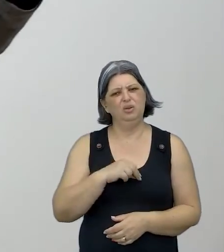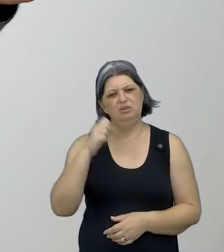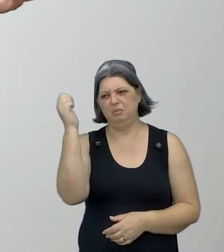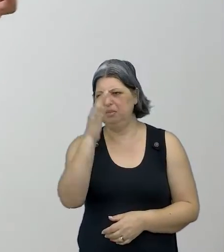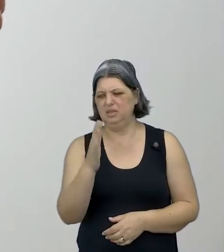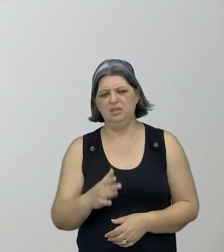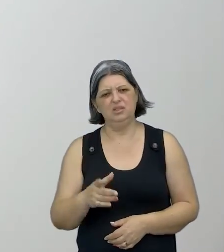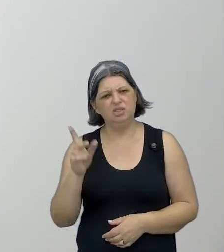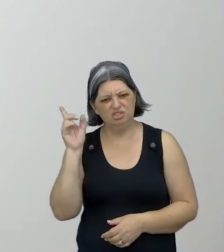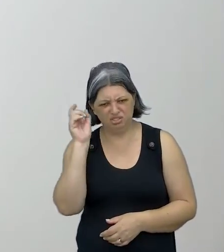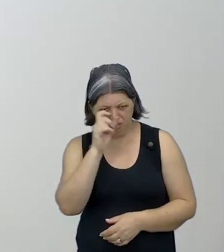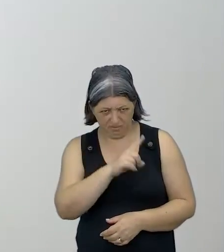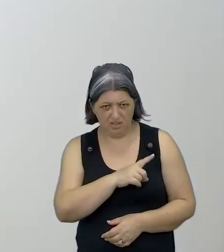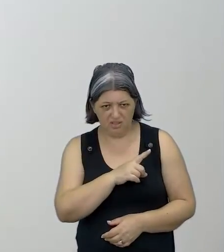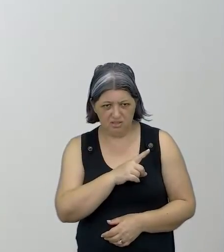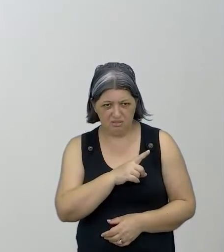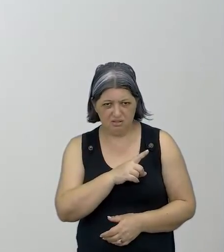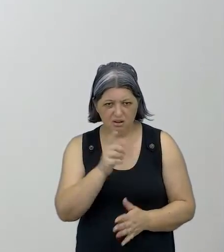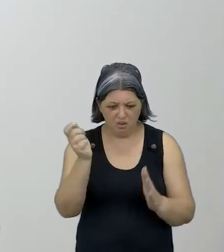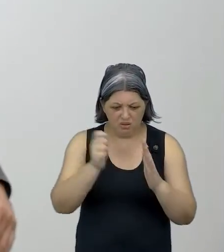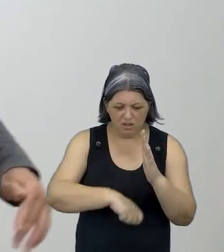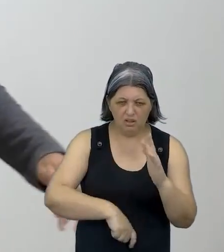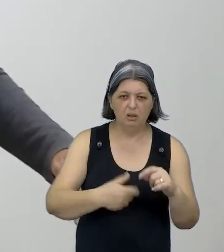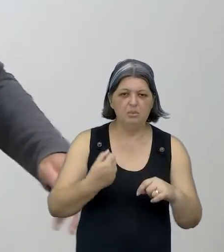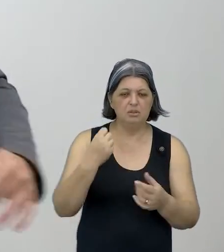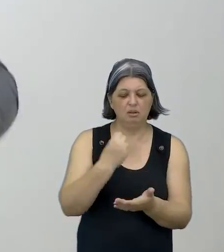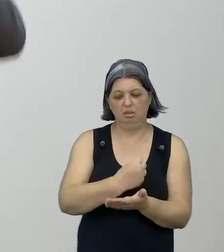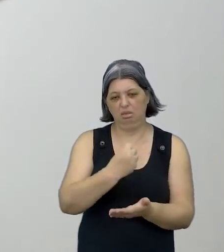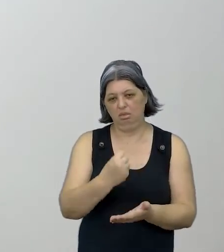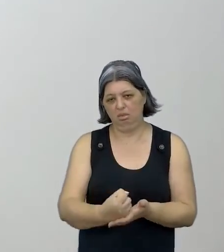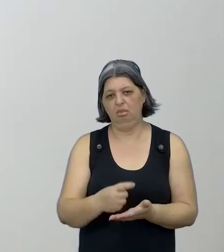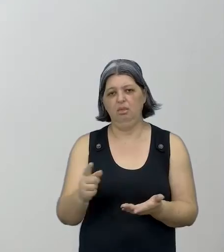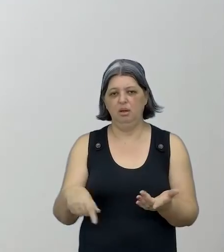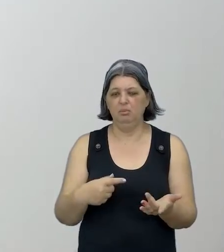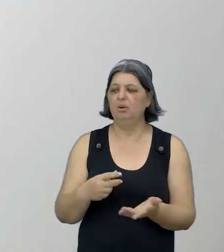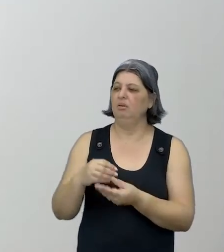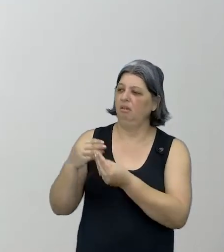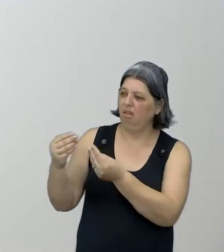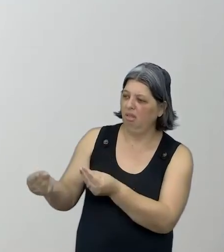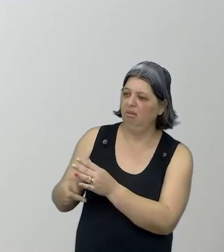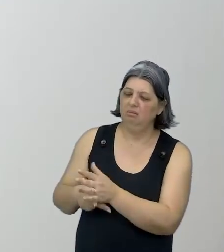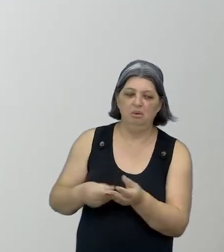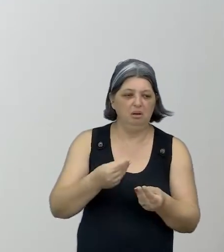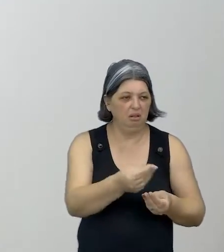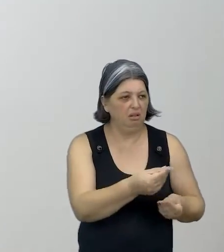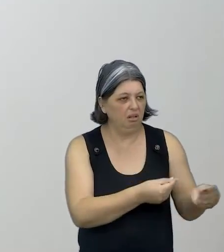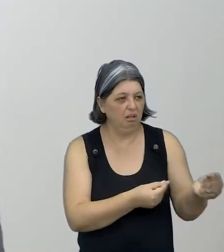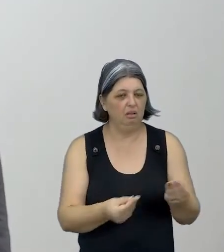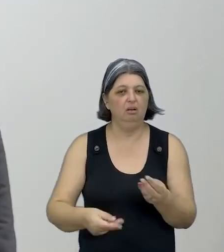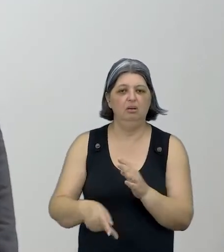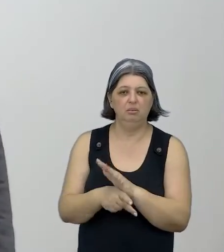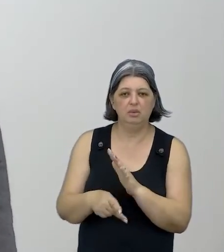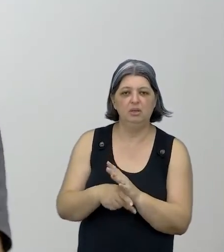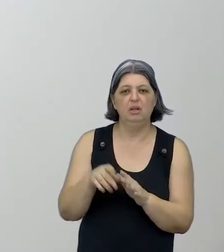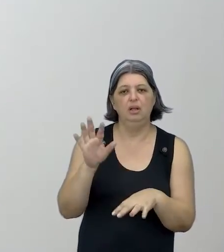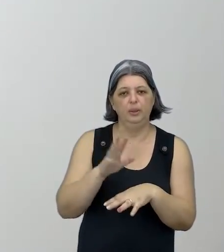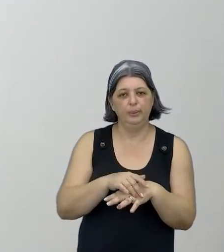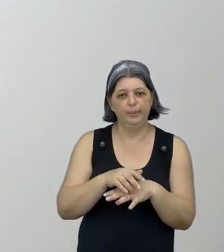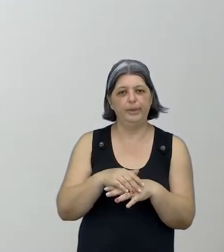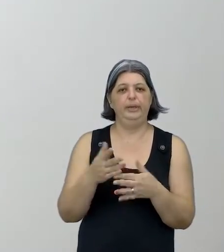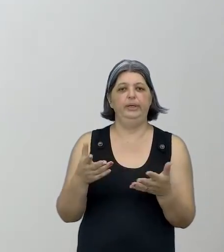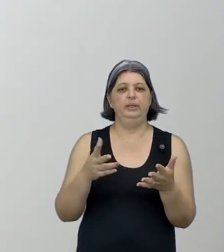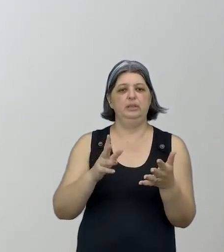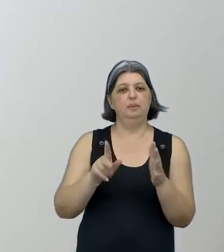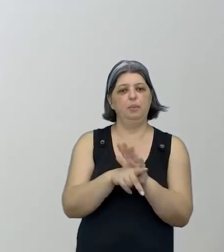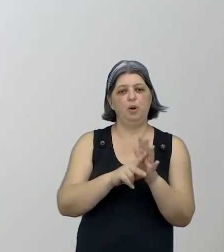contratar. Né? Você tem que fazer a carteira de trabalho, depois homologar aqui, depois precisa de anuência sindical, depois